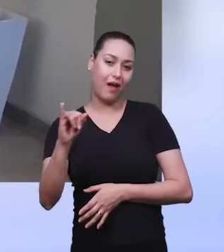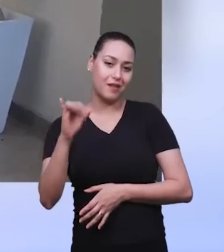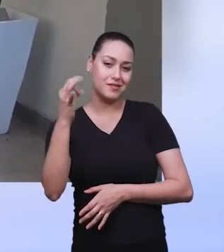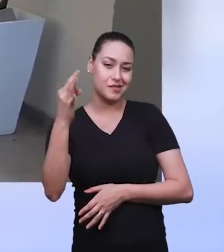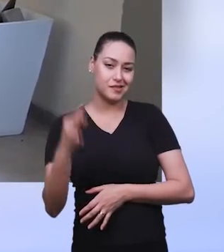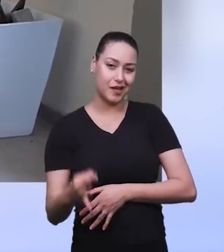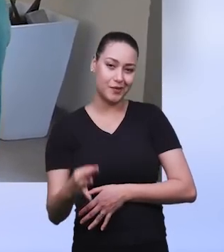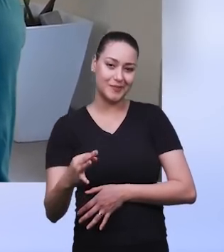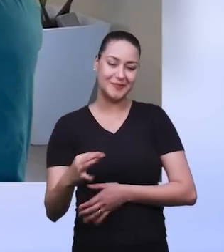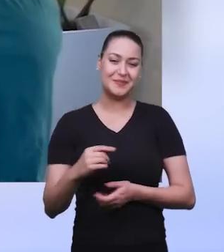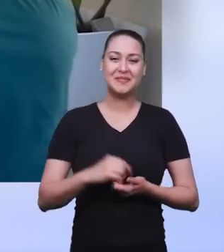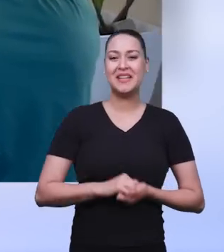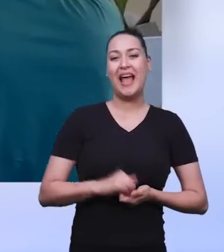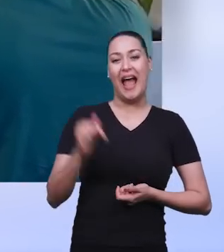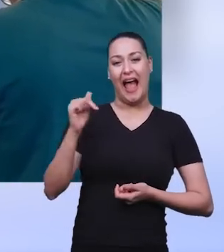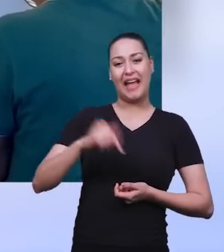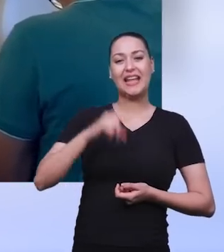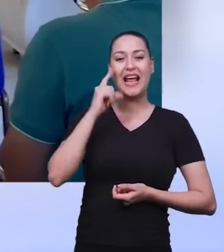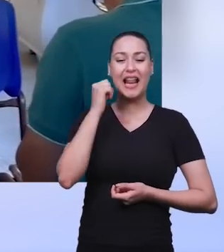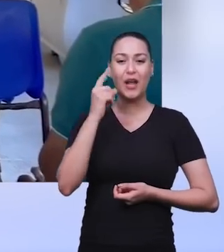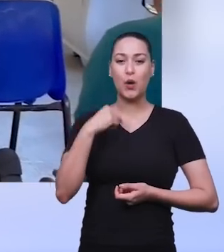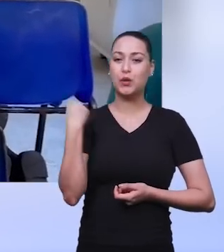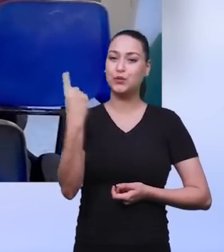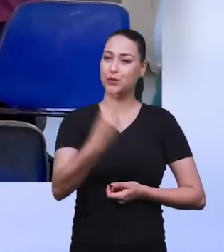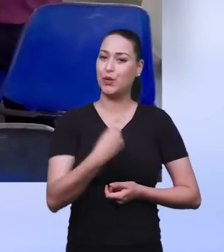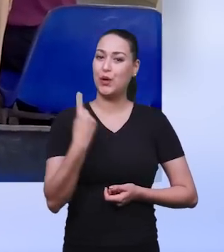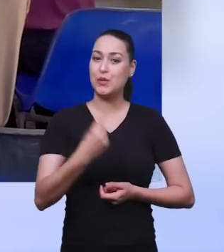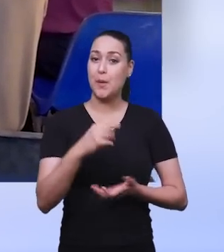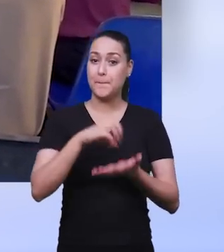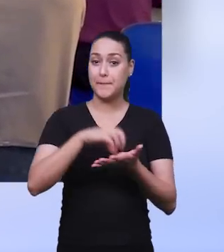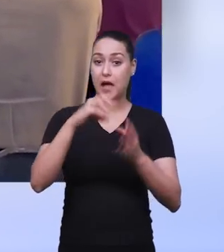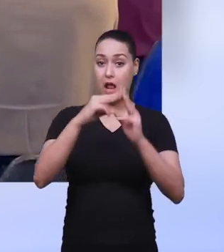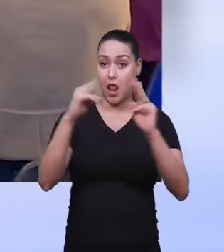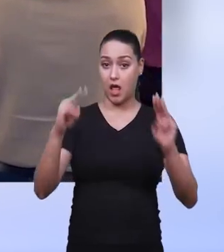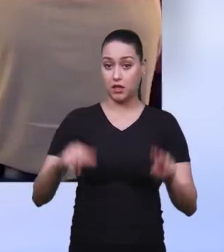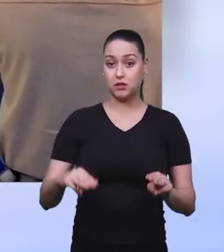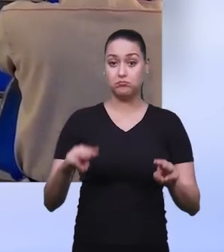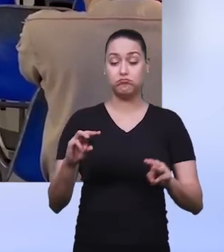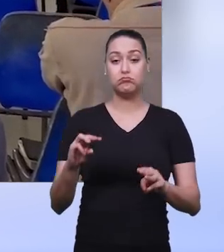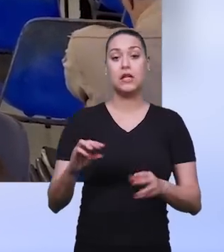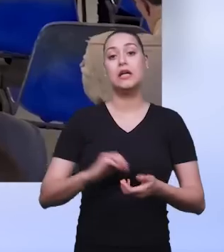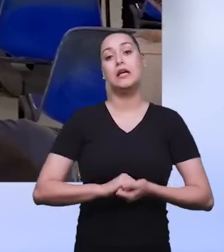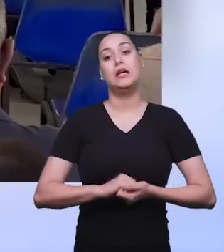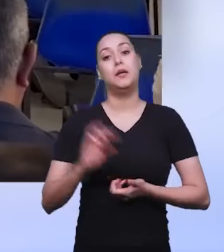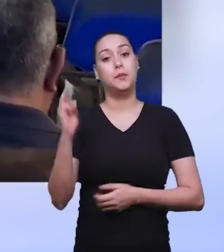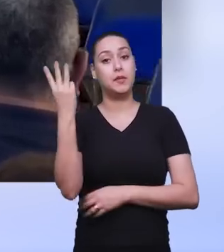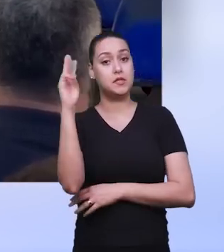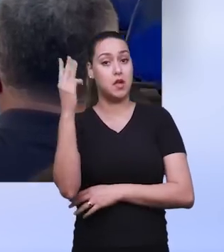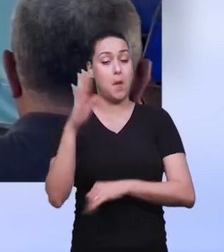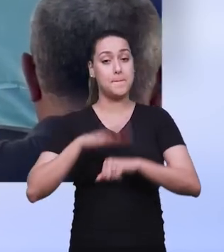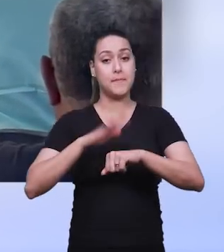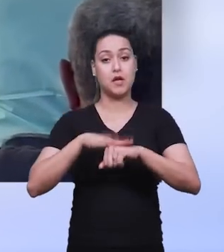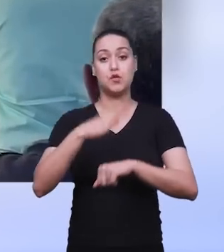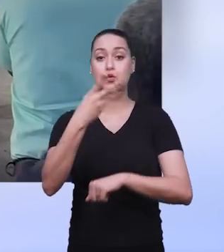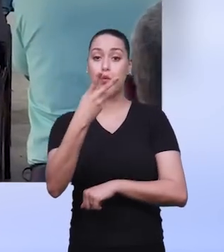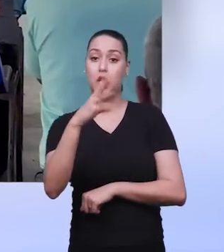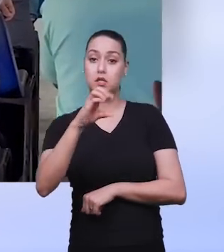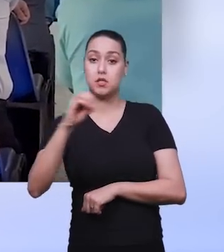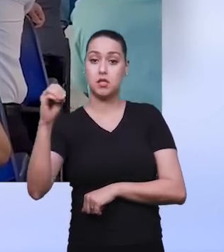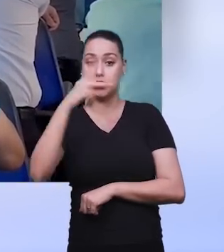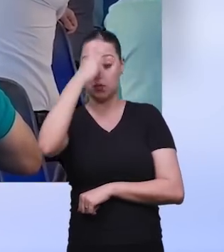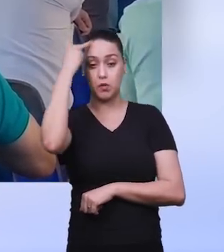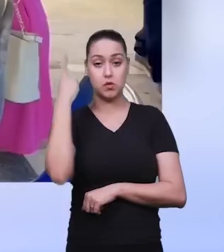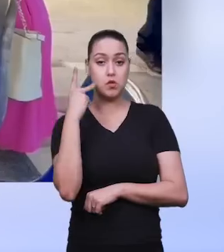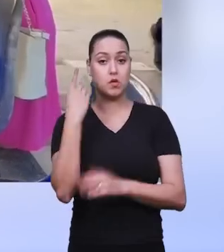em Alagoas, assistimos ao seminário para principiantes em nosso Manaim, que fica na capital, Maceió. Por aqui, mais de 400